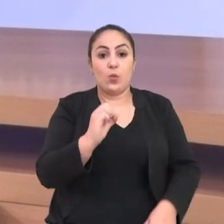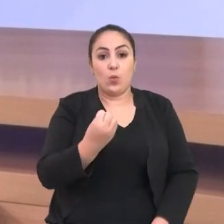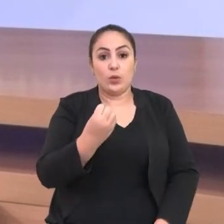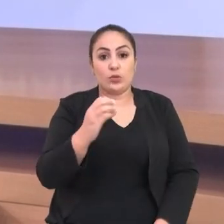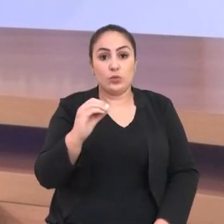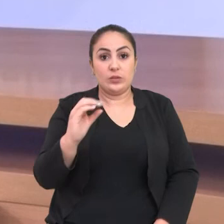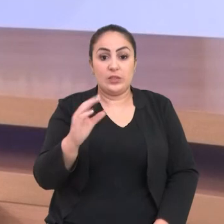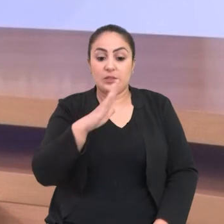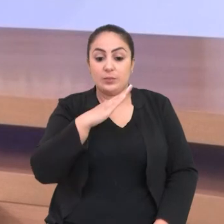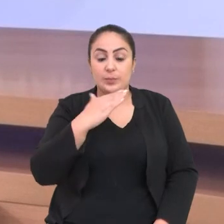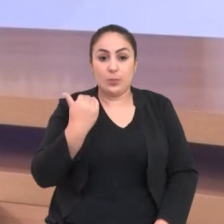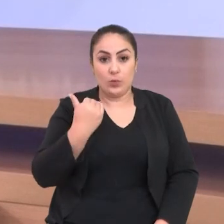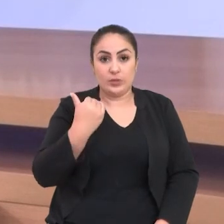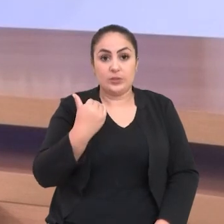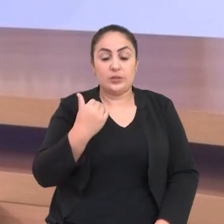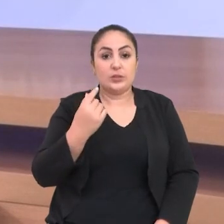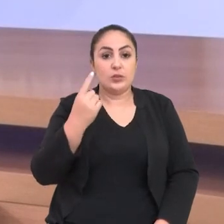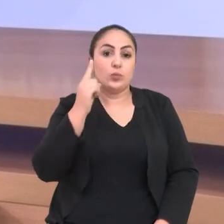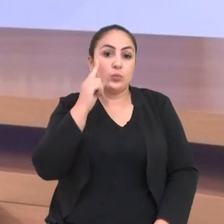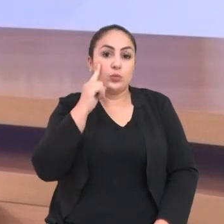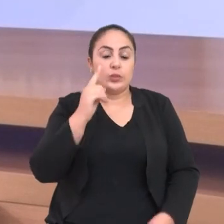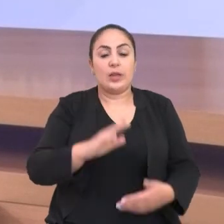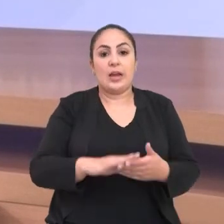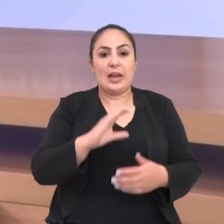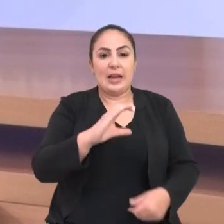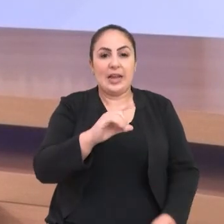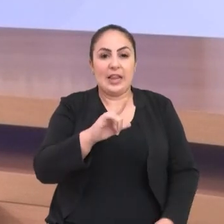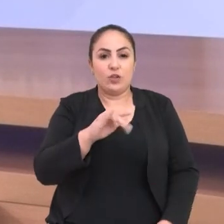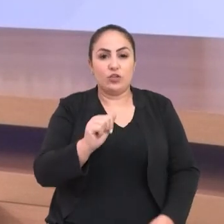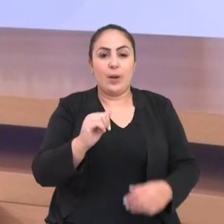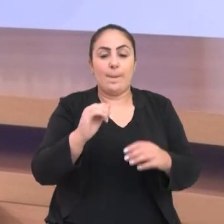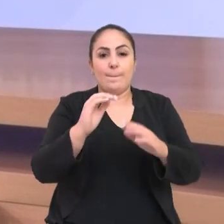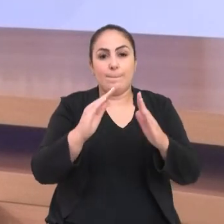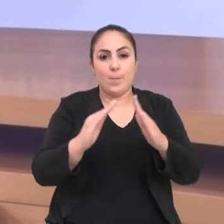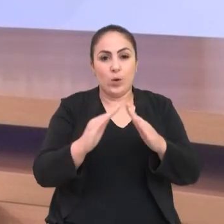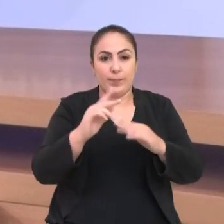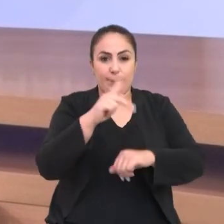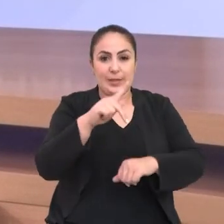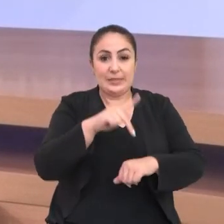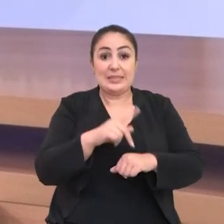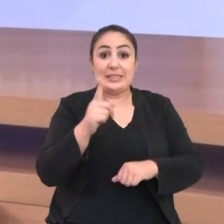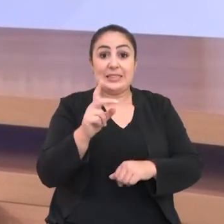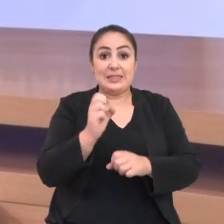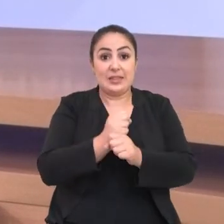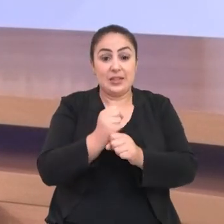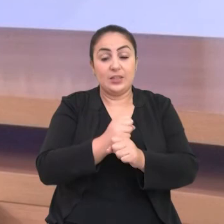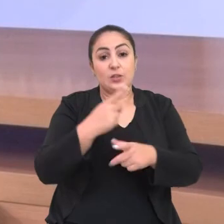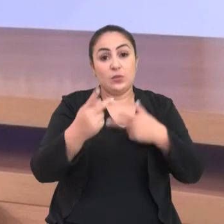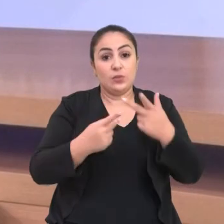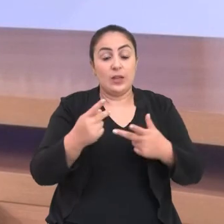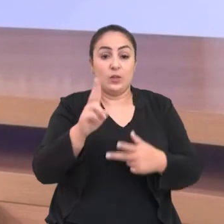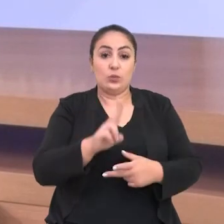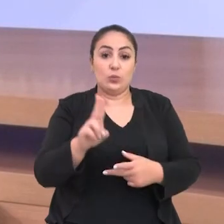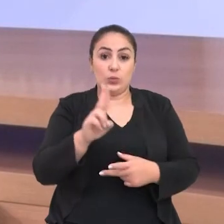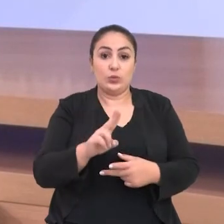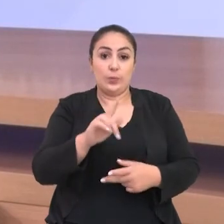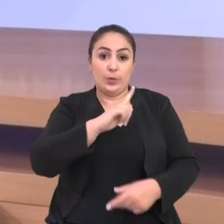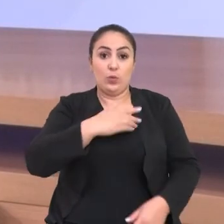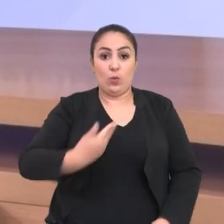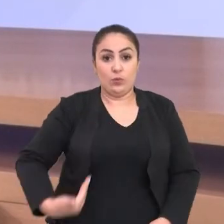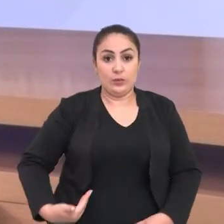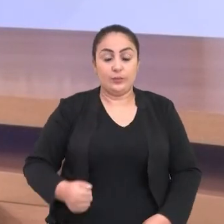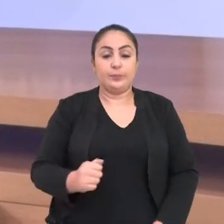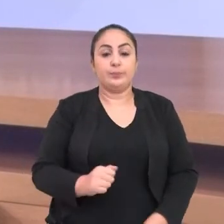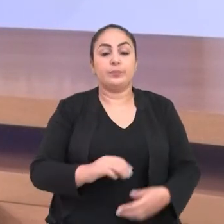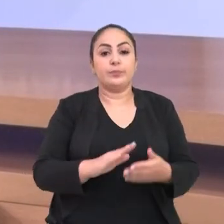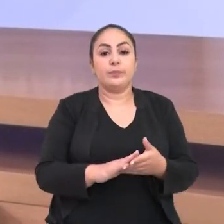a cerca de 800 mortes por dia. Cláudia Lousada, que mora no país há 15 anos, comenta as medidas